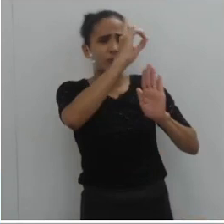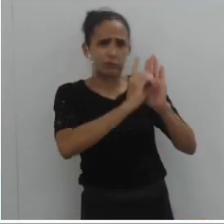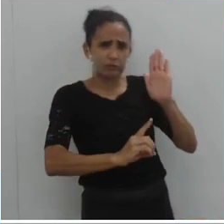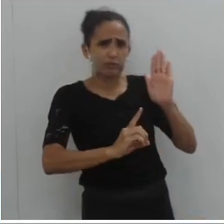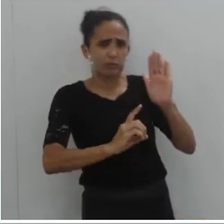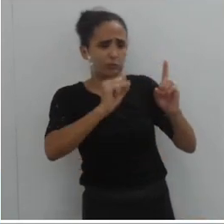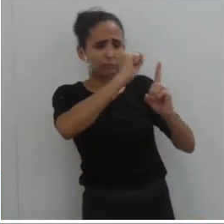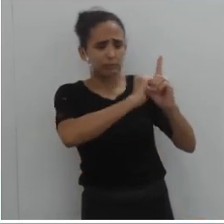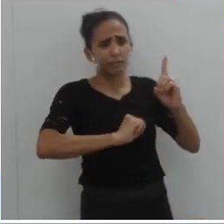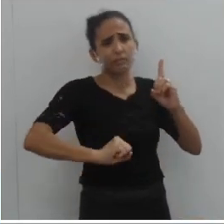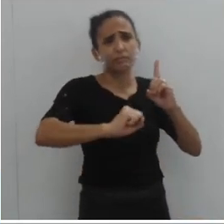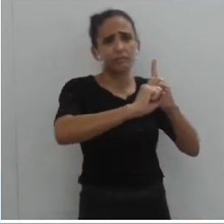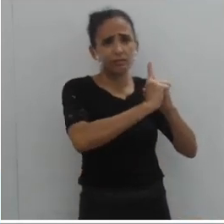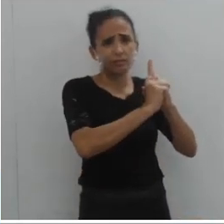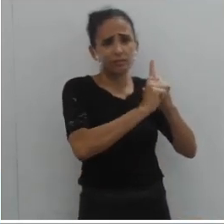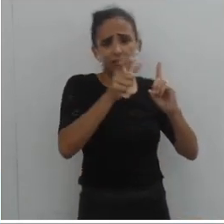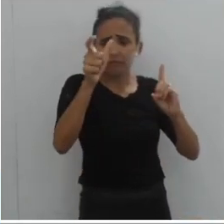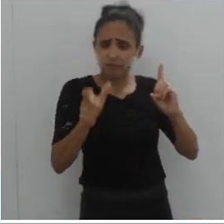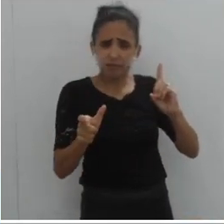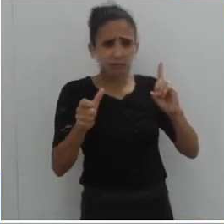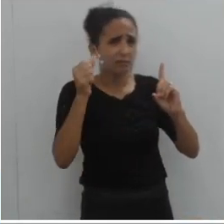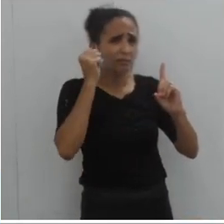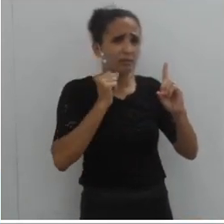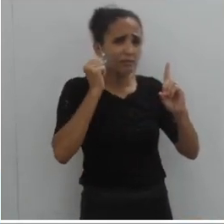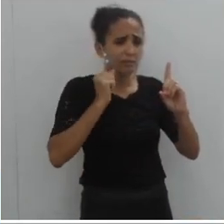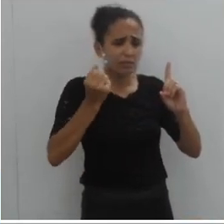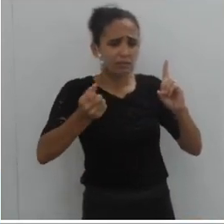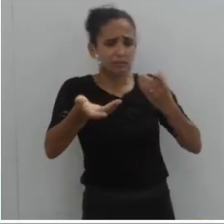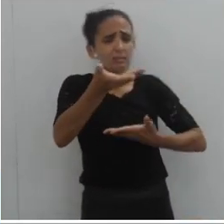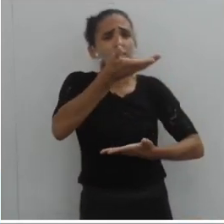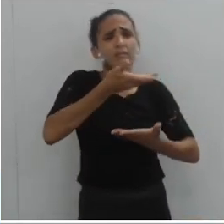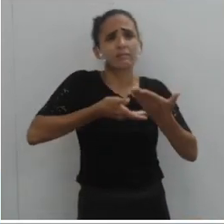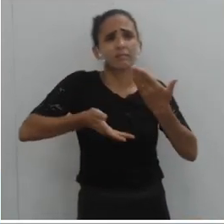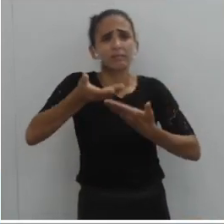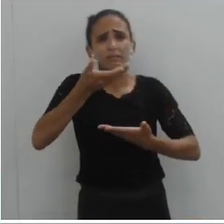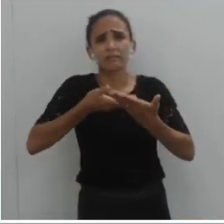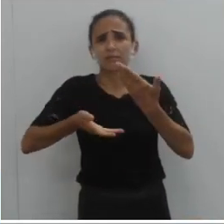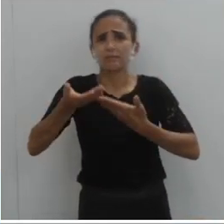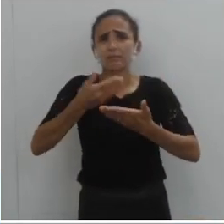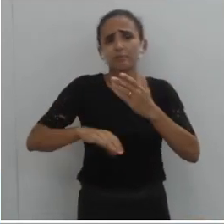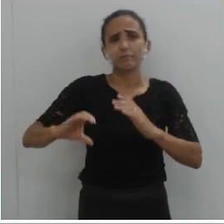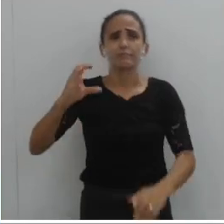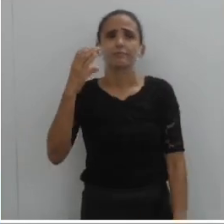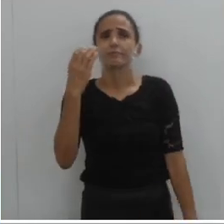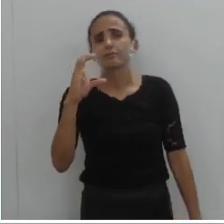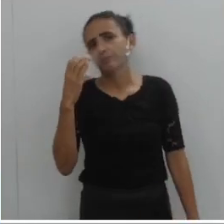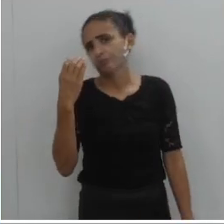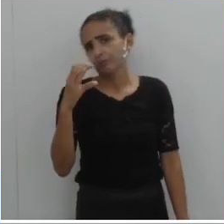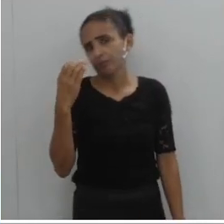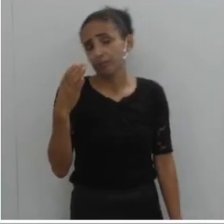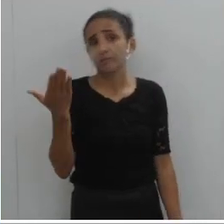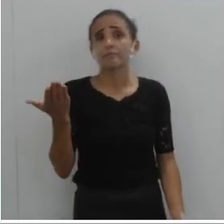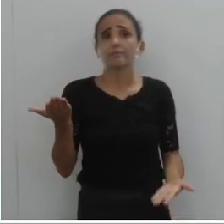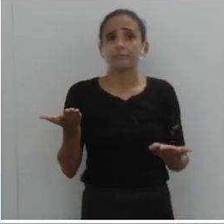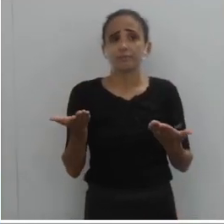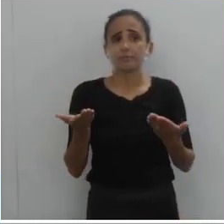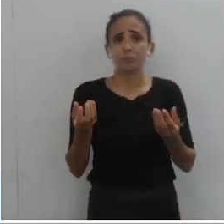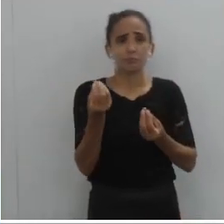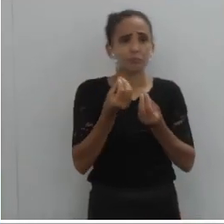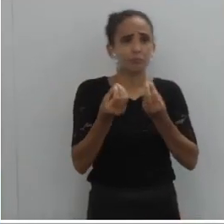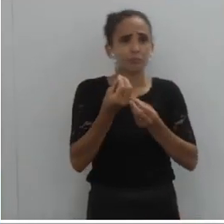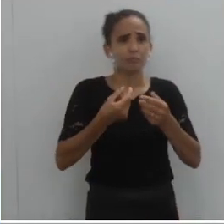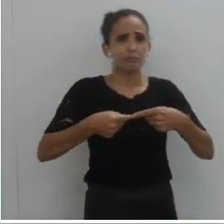não aceitava, por exemplo, que as mulheres se envolvessem com ciência, se envolvessem com